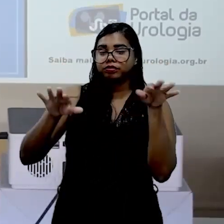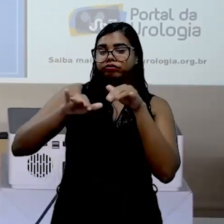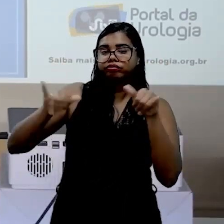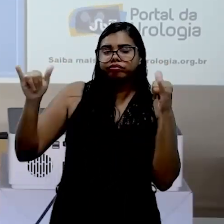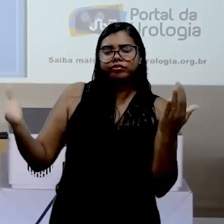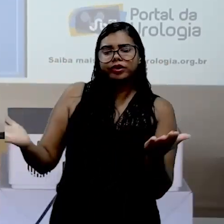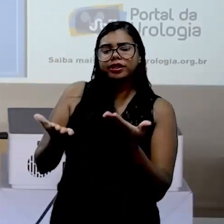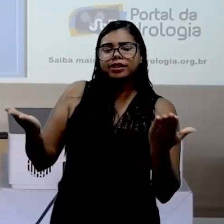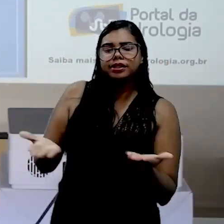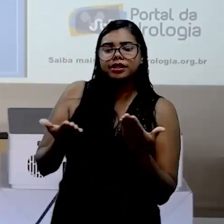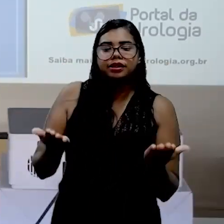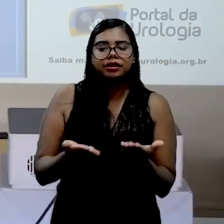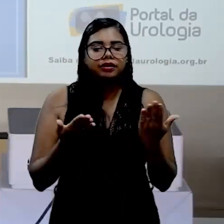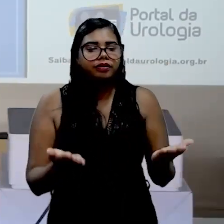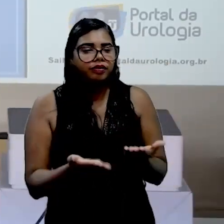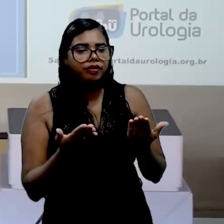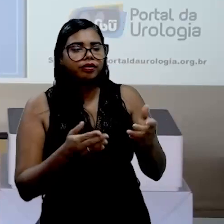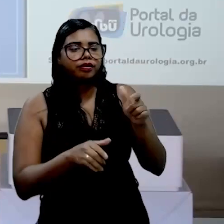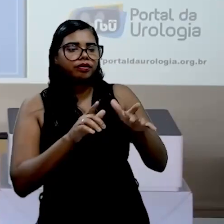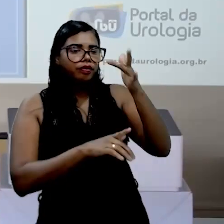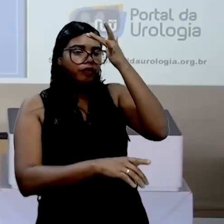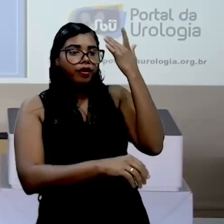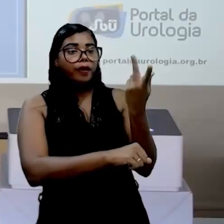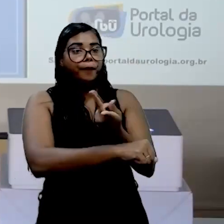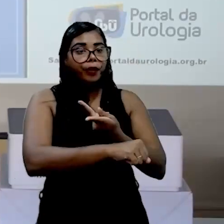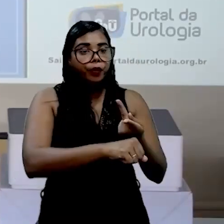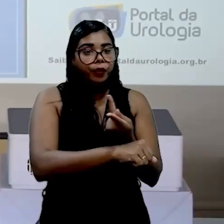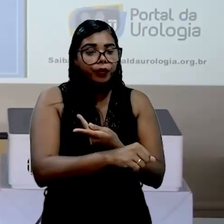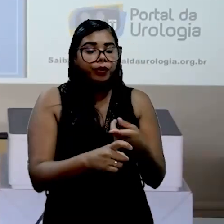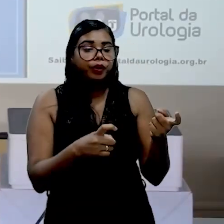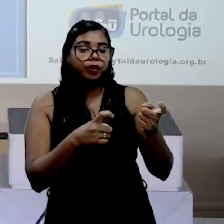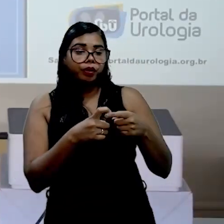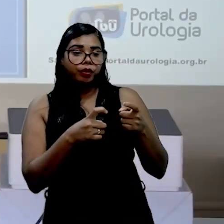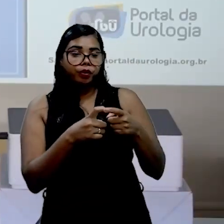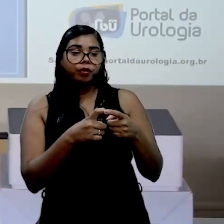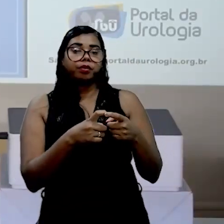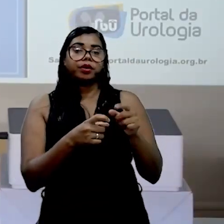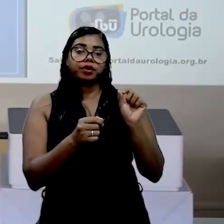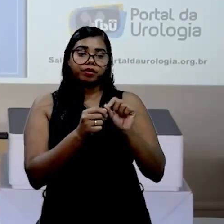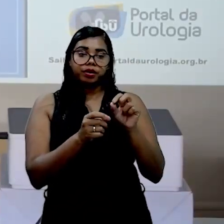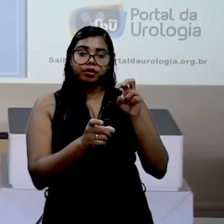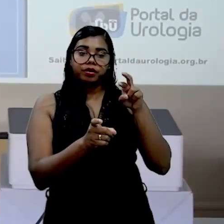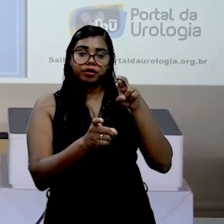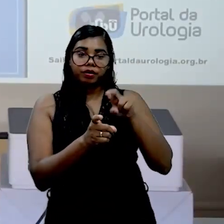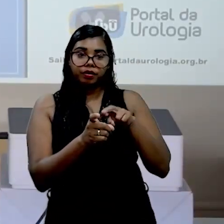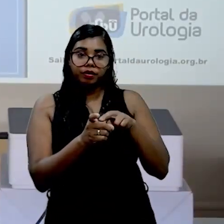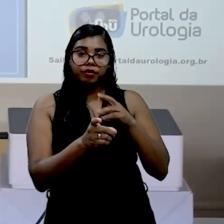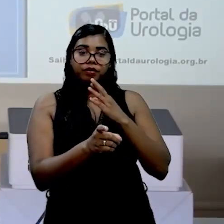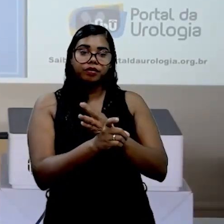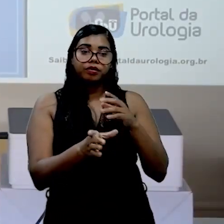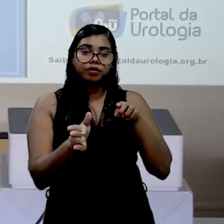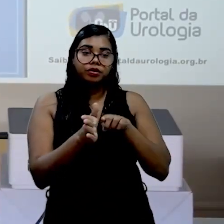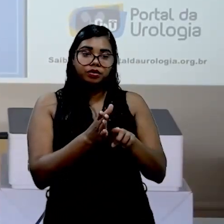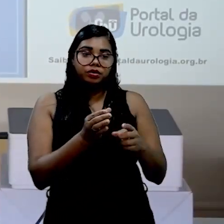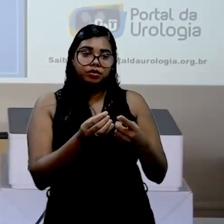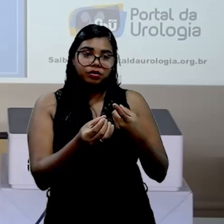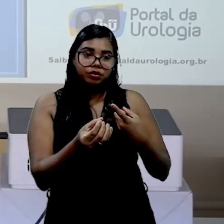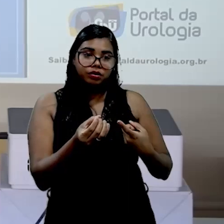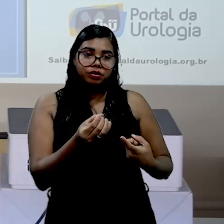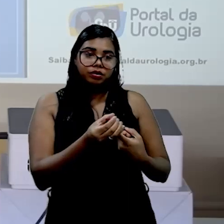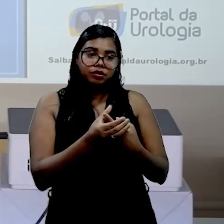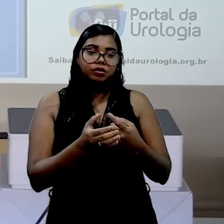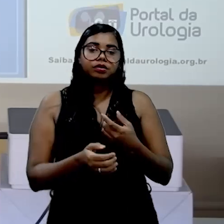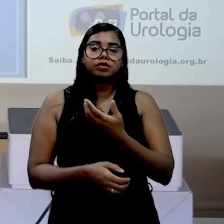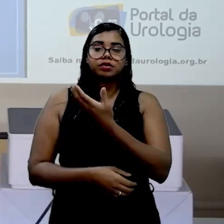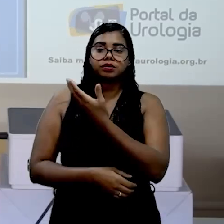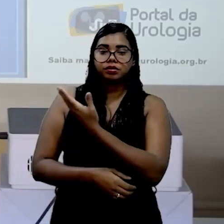os pacientes a procurarem, né, o câncer de próstata. E eu, como também faço parte da Sociedade Brasileira de Urologia, a gente está